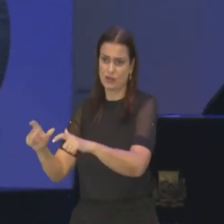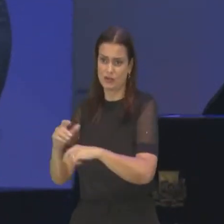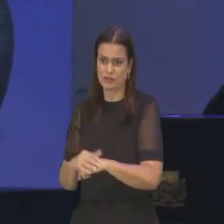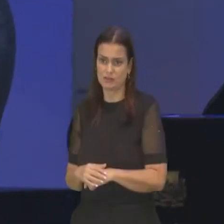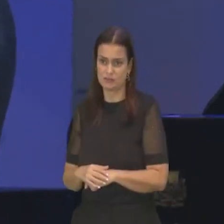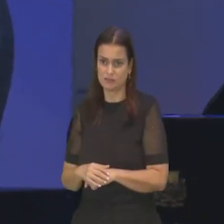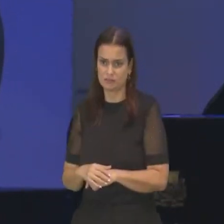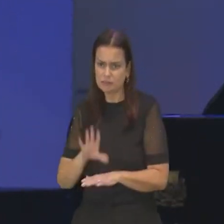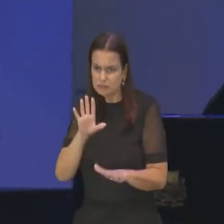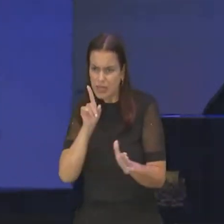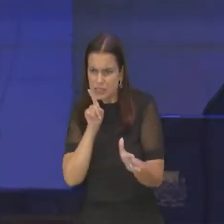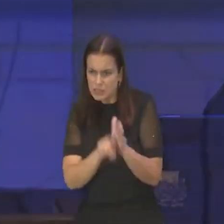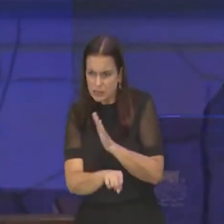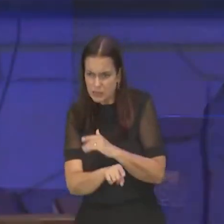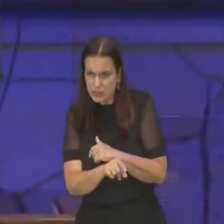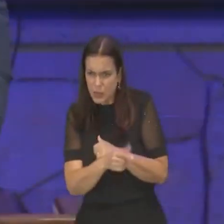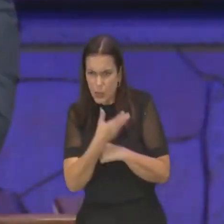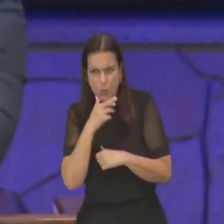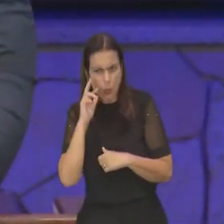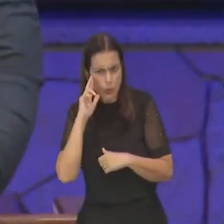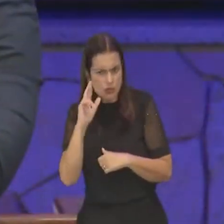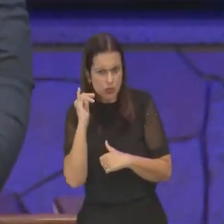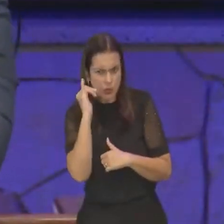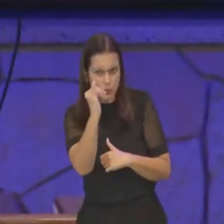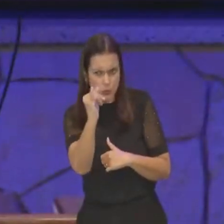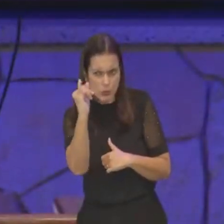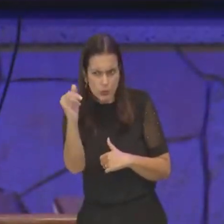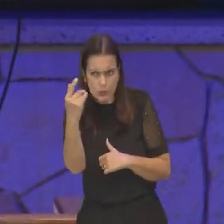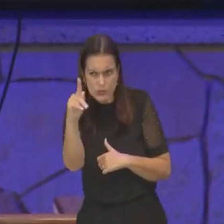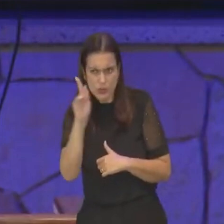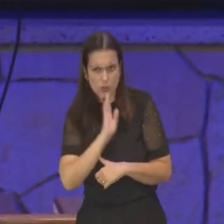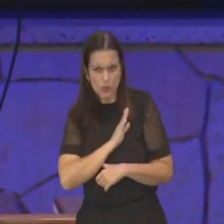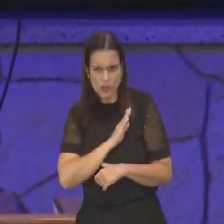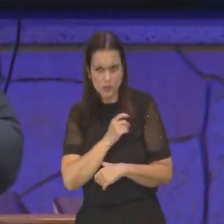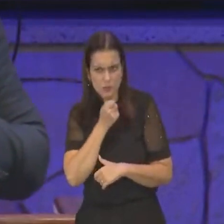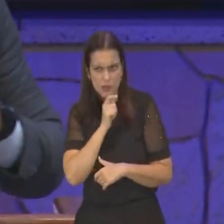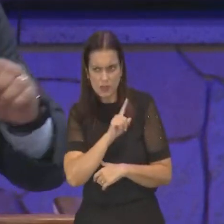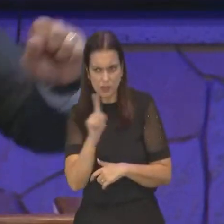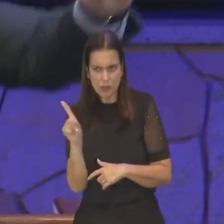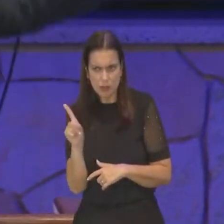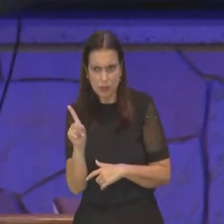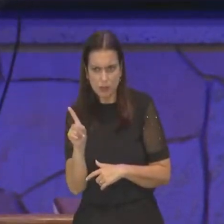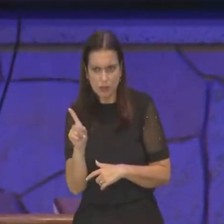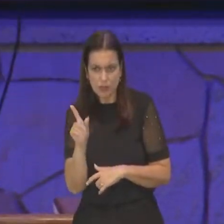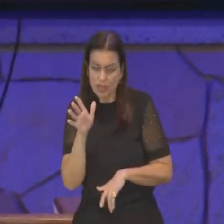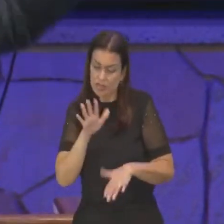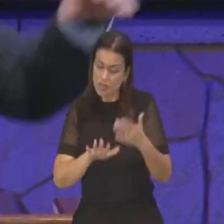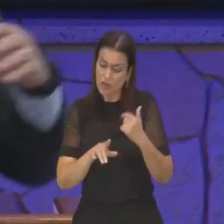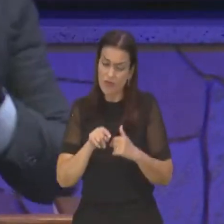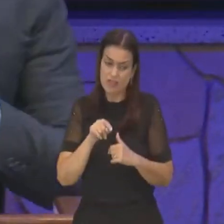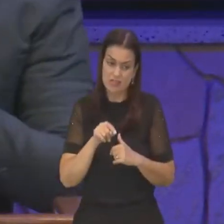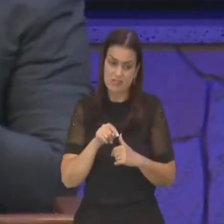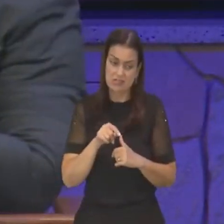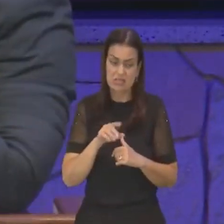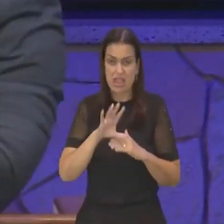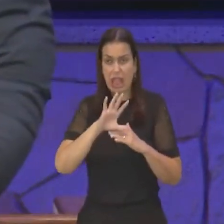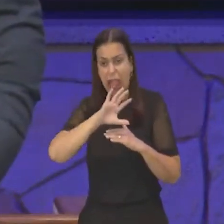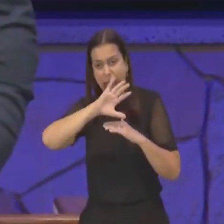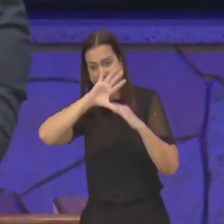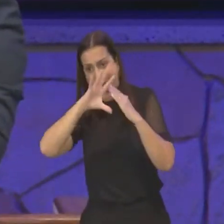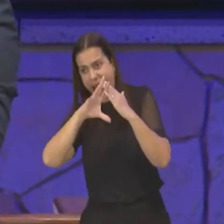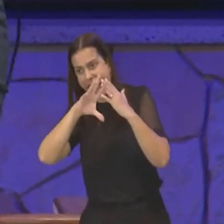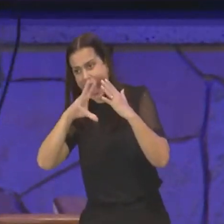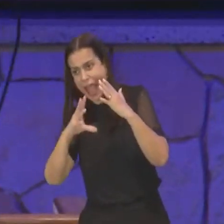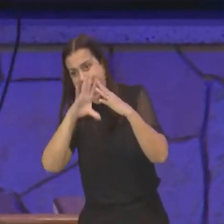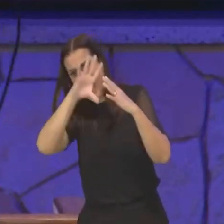Será que o Senhor não tem despertado e falado também ao seu coração? Talvez o seu campo não seja na Nigéria, talvez o seu campo não seja